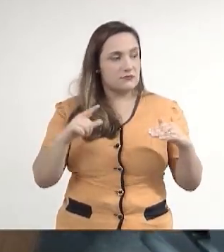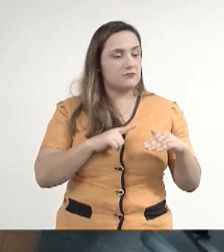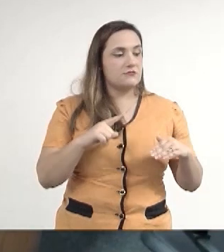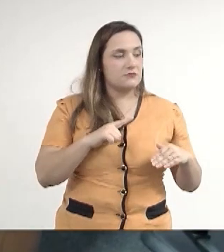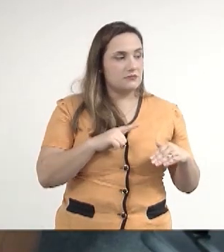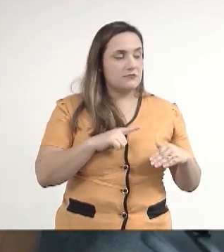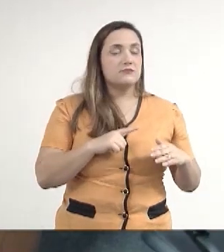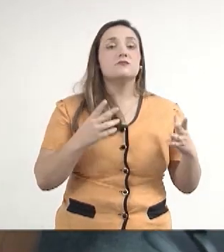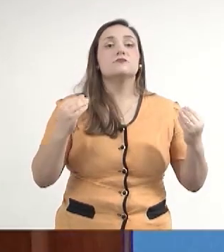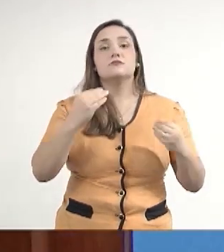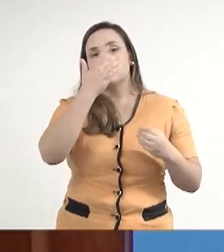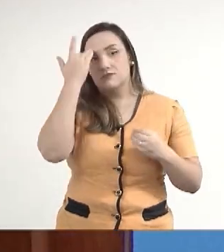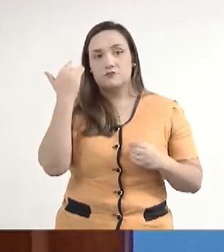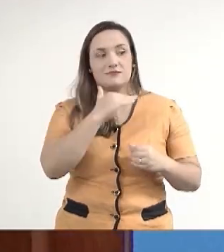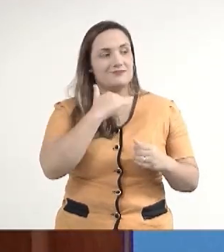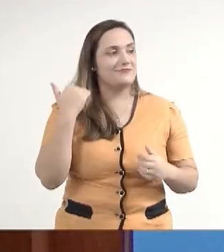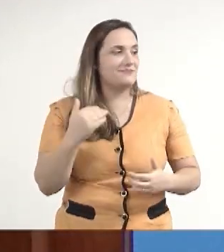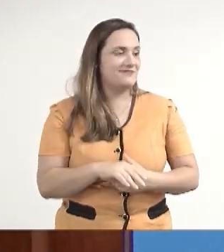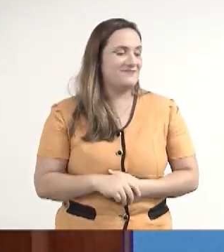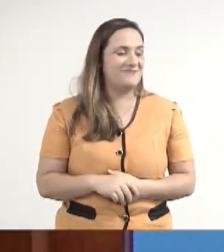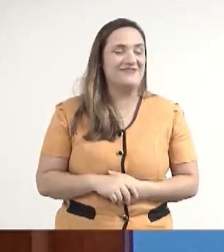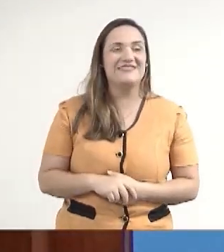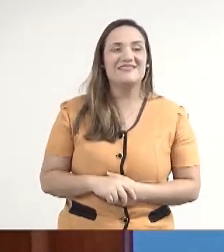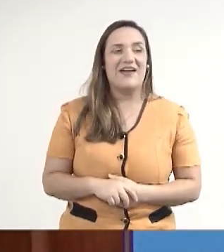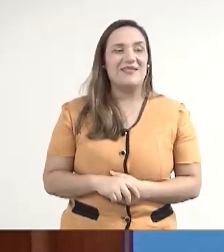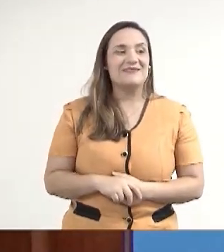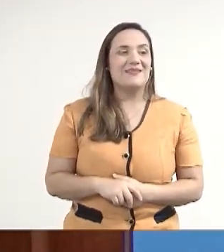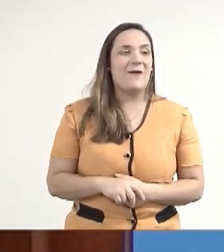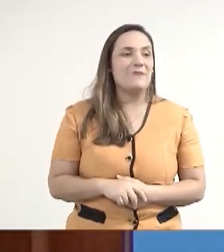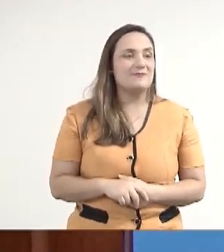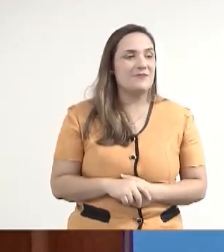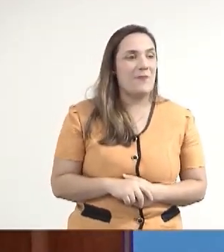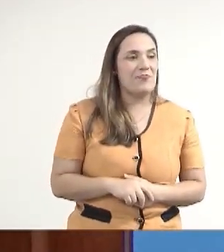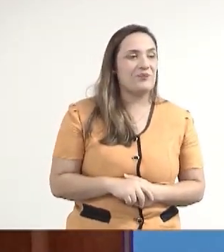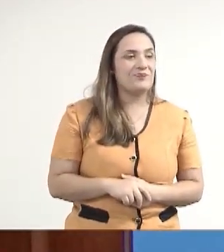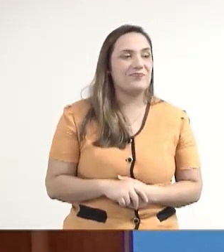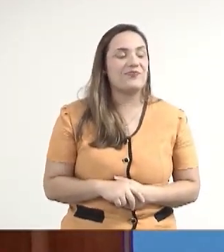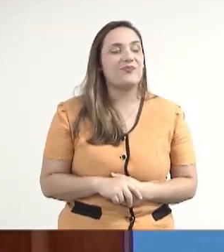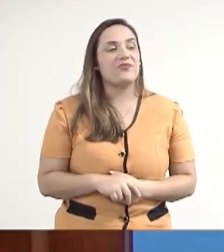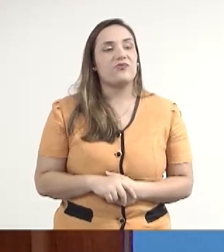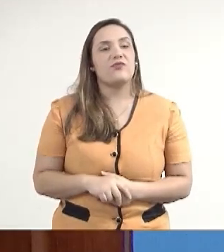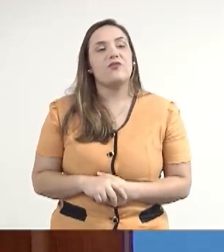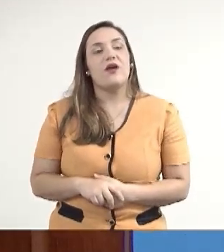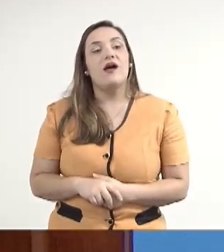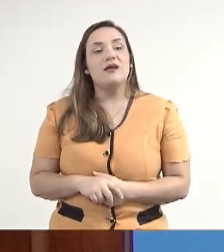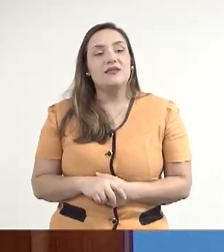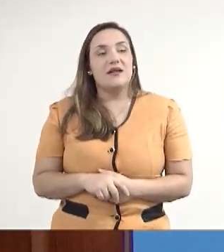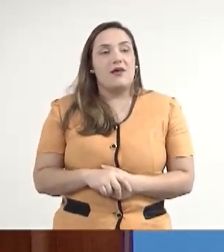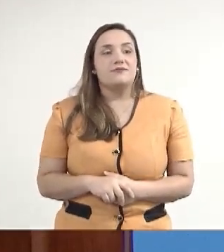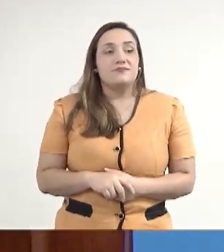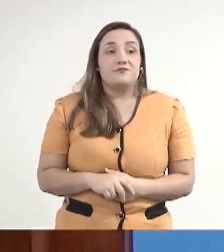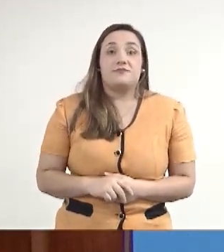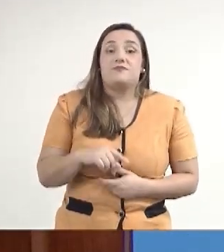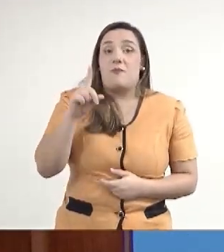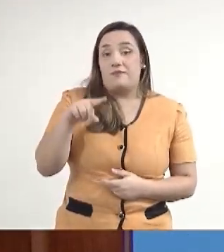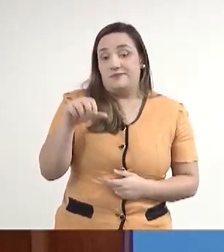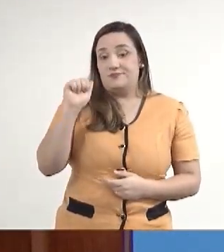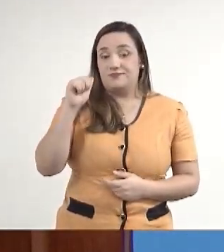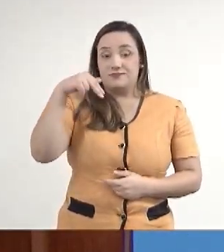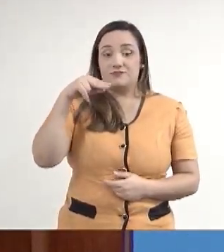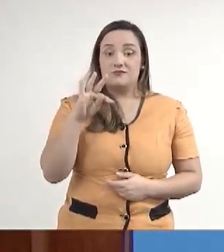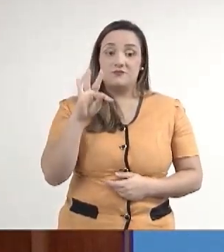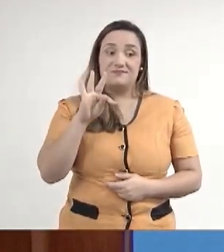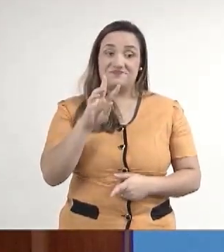Eu entendo que deixar na mão da NTT da forma como